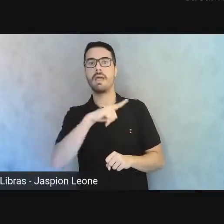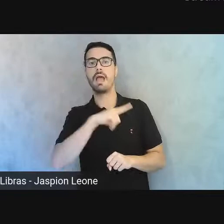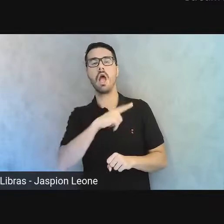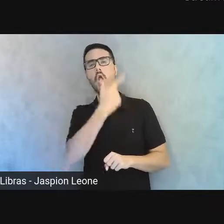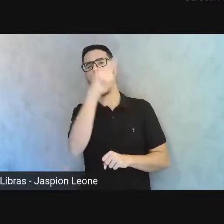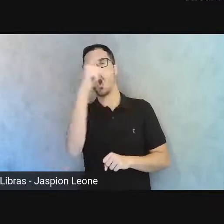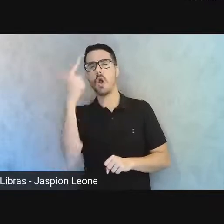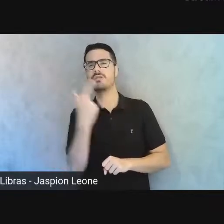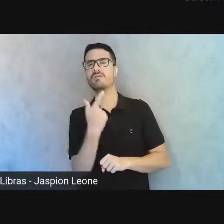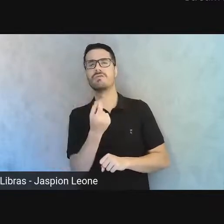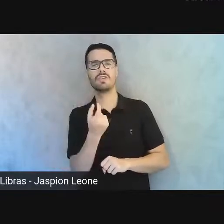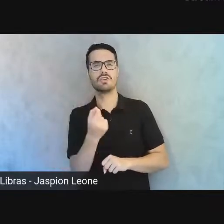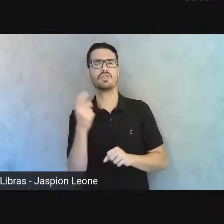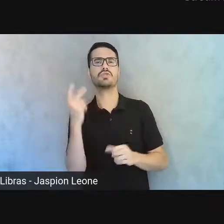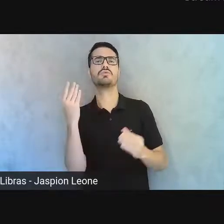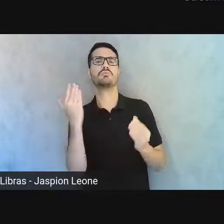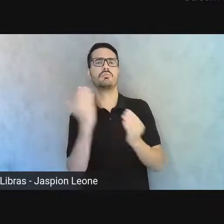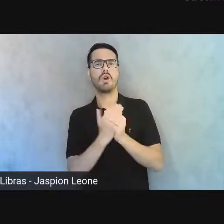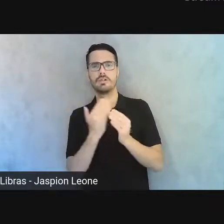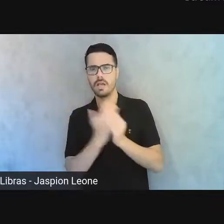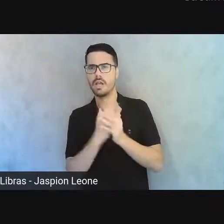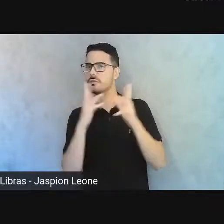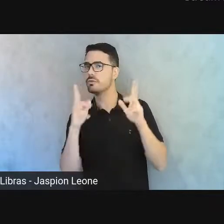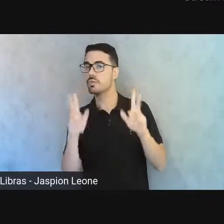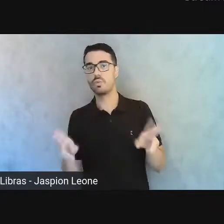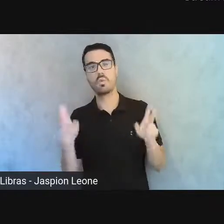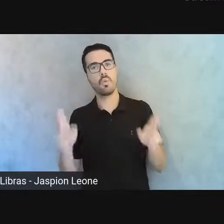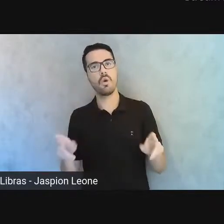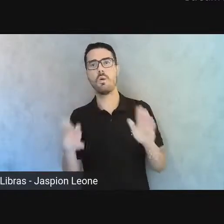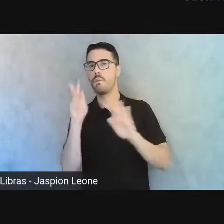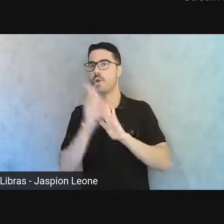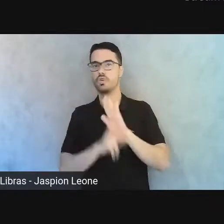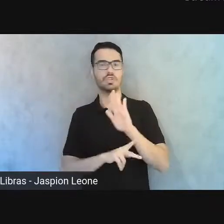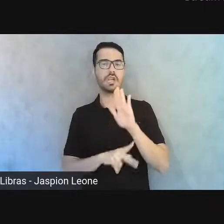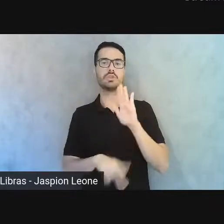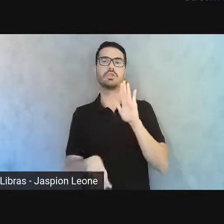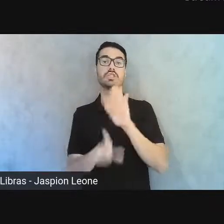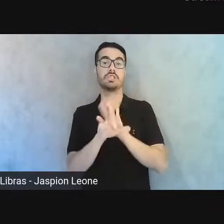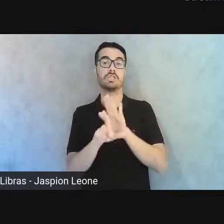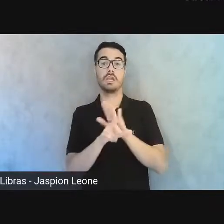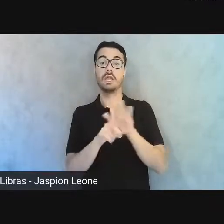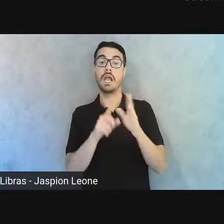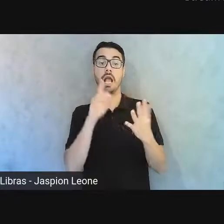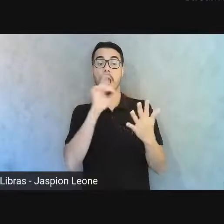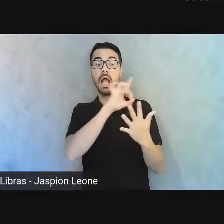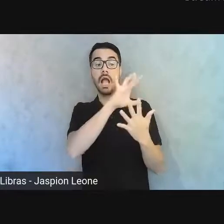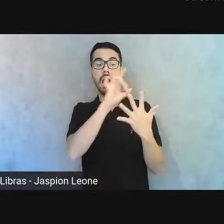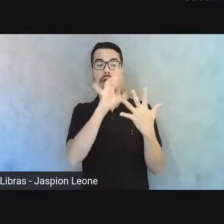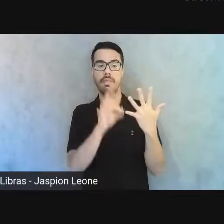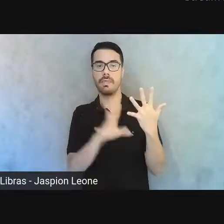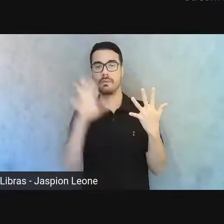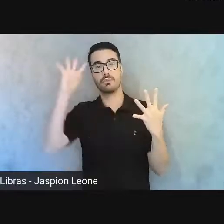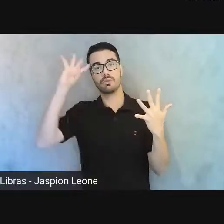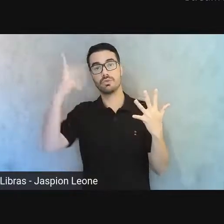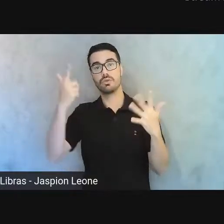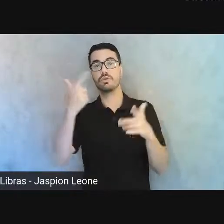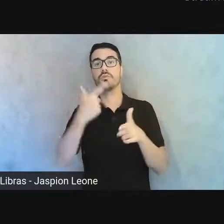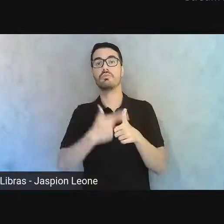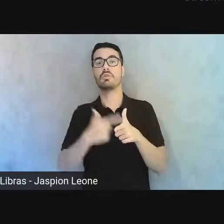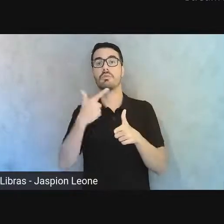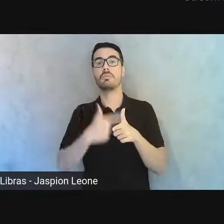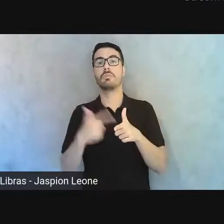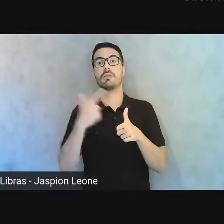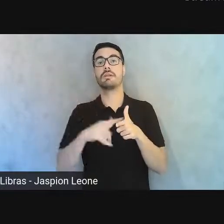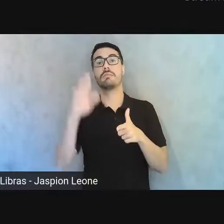tantos projetos apensados que falam do mesmo assunto, e cada qual com uma solução diferente para um determinado problema que se